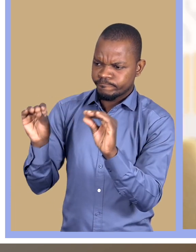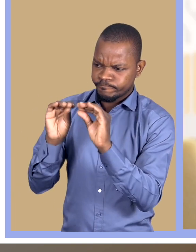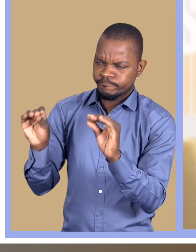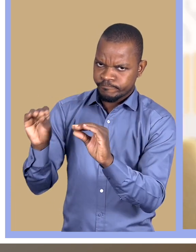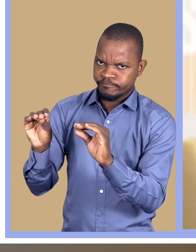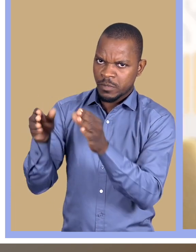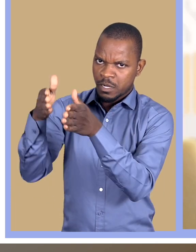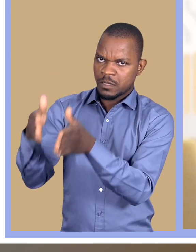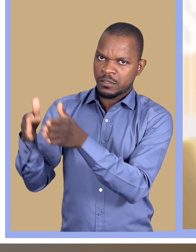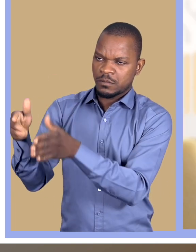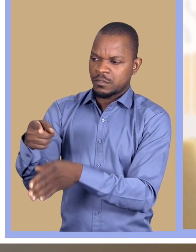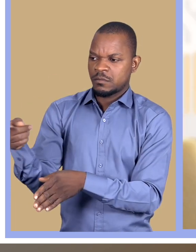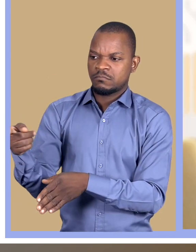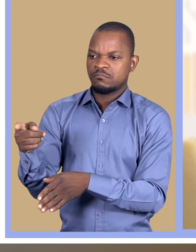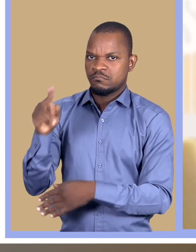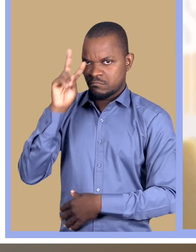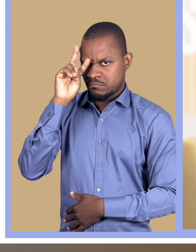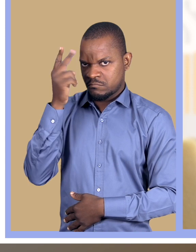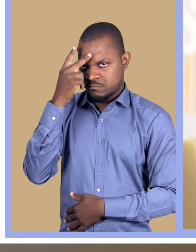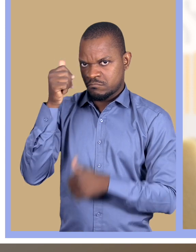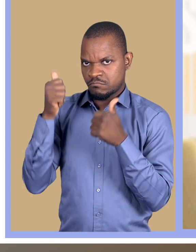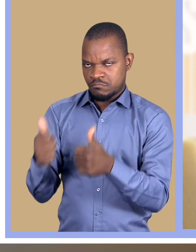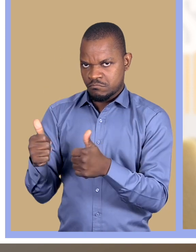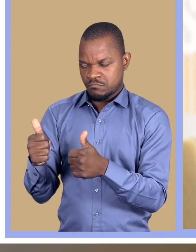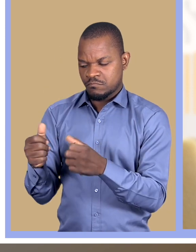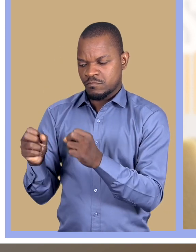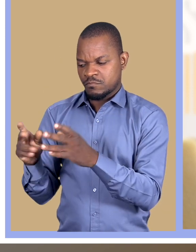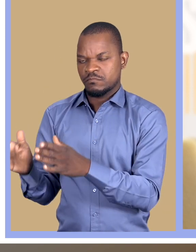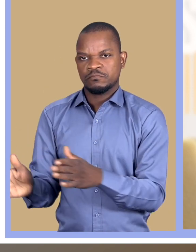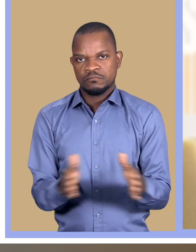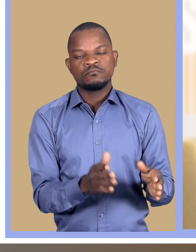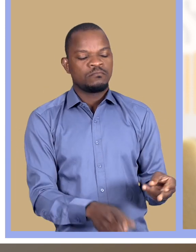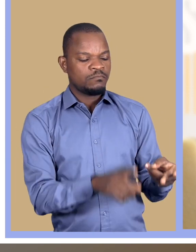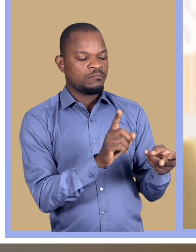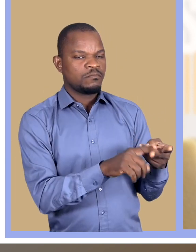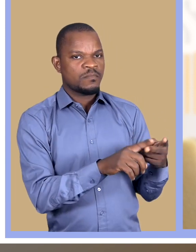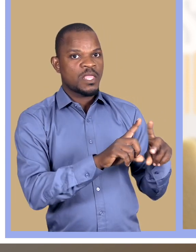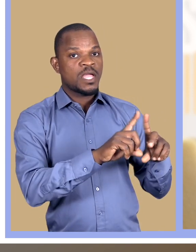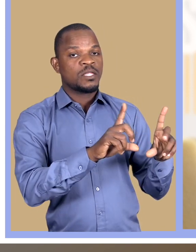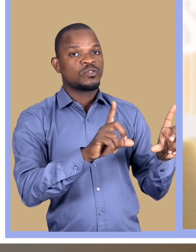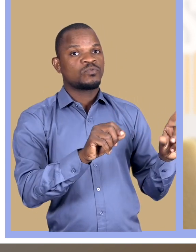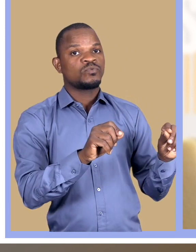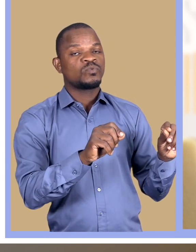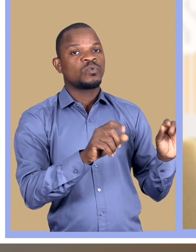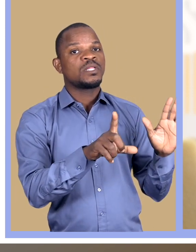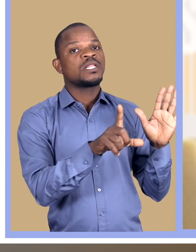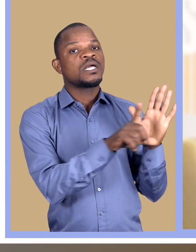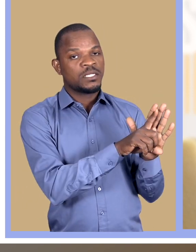cidadão e torne ele educado. Nós temos também um pilar que é a justiça e esta parte